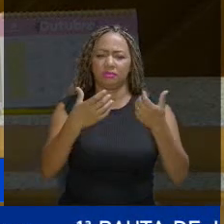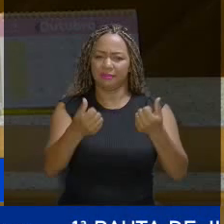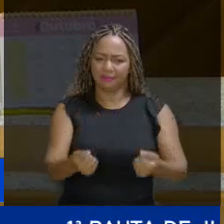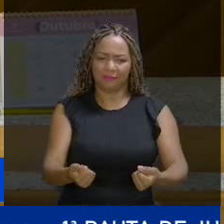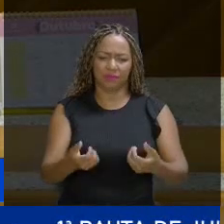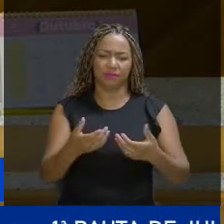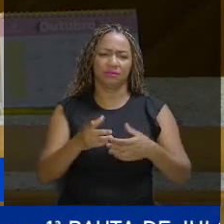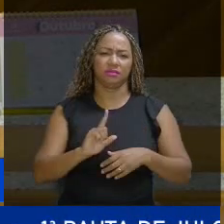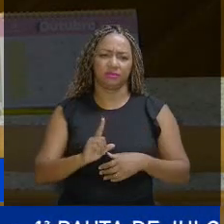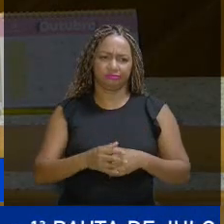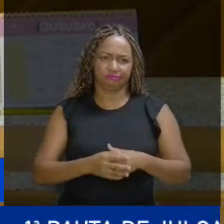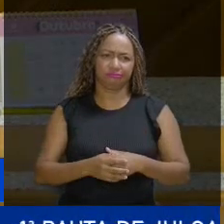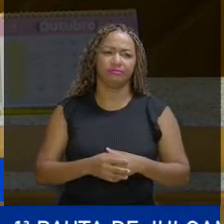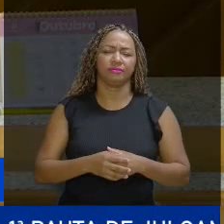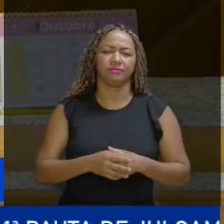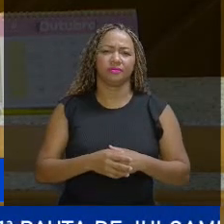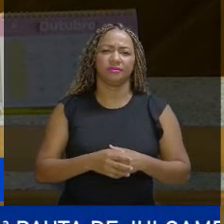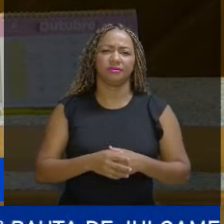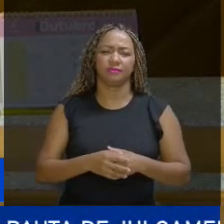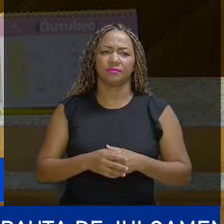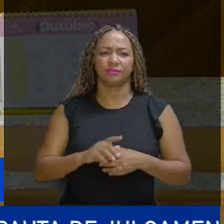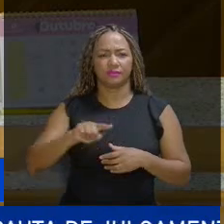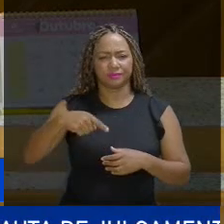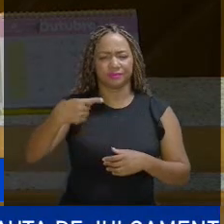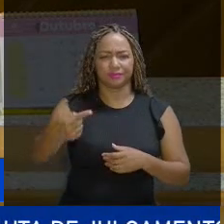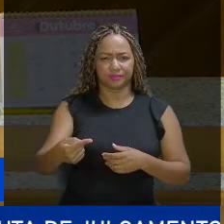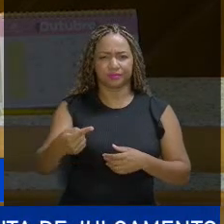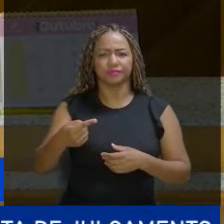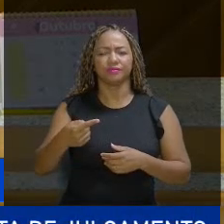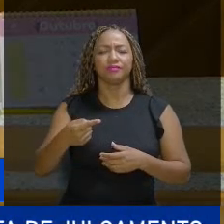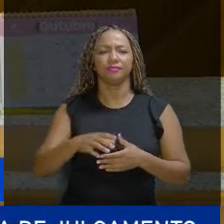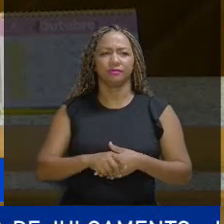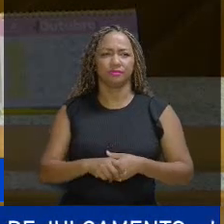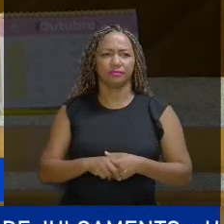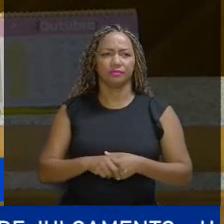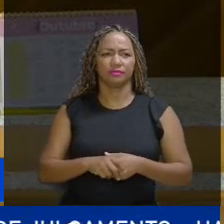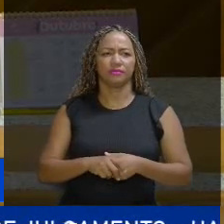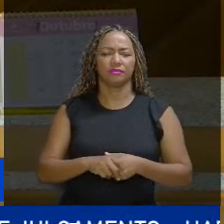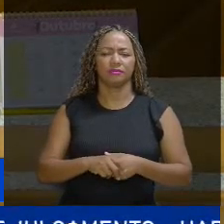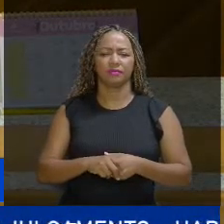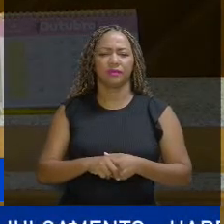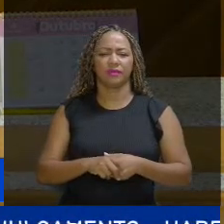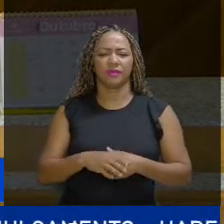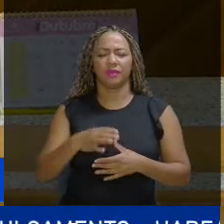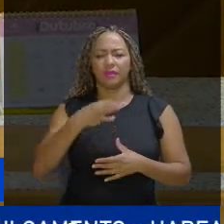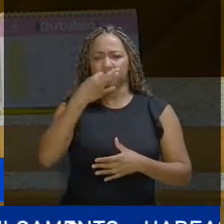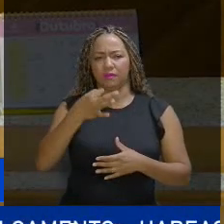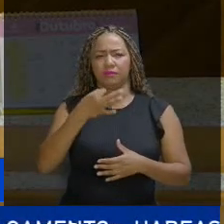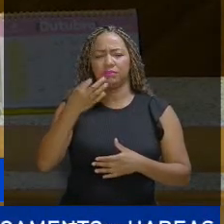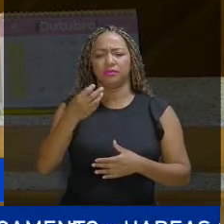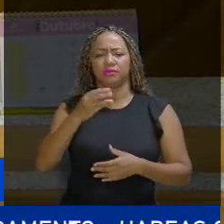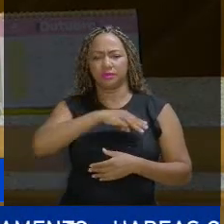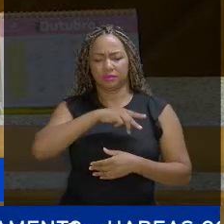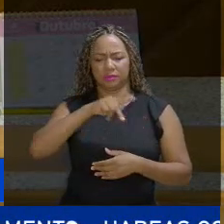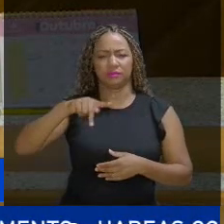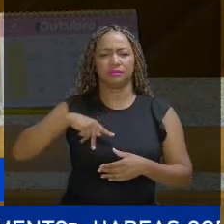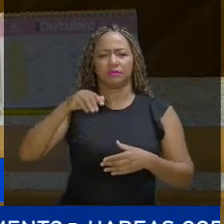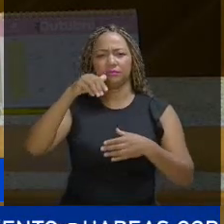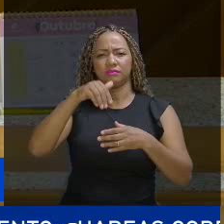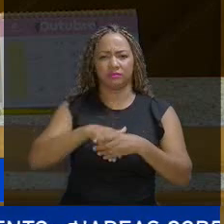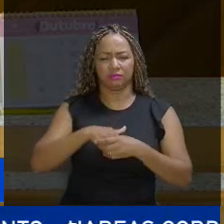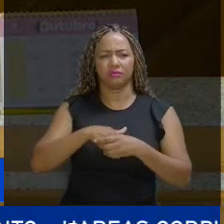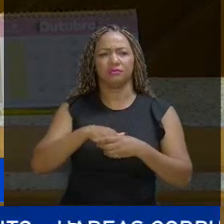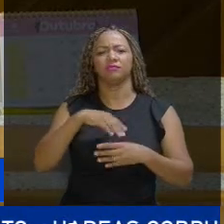ausente de requisitos necessários à sua concessão e, após sobreveio o parecer do Ministério Público